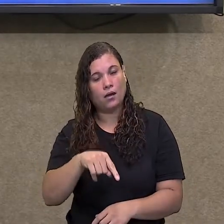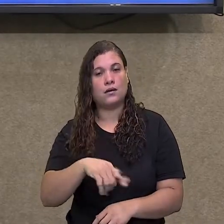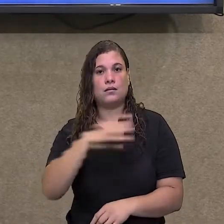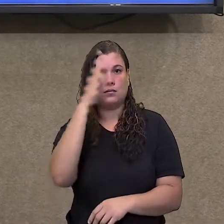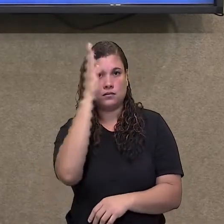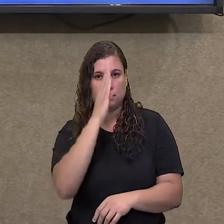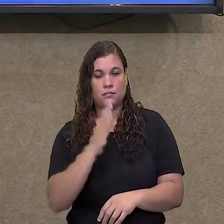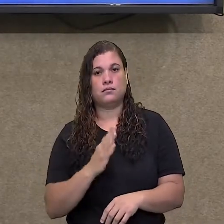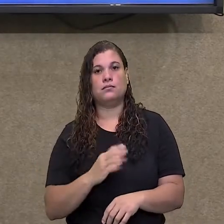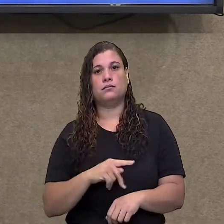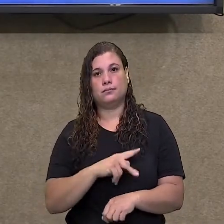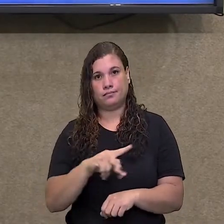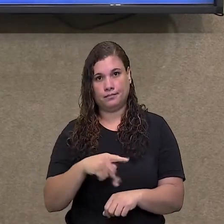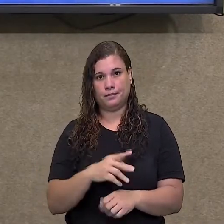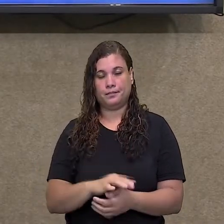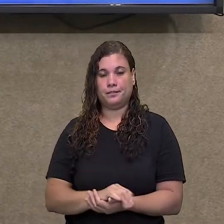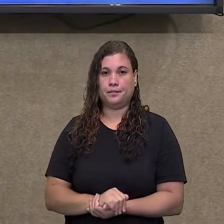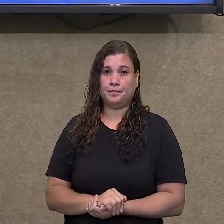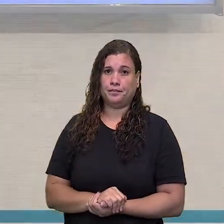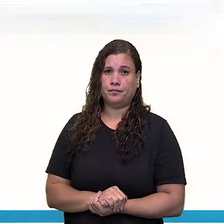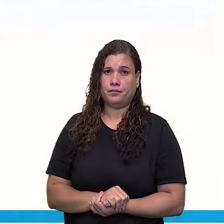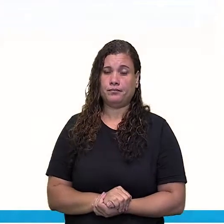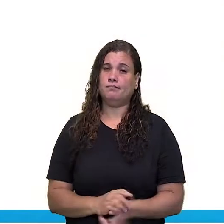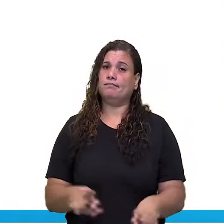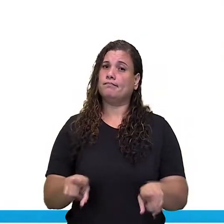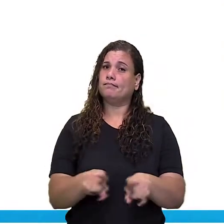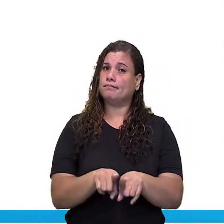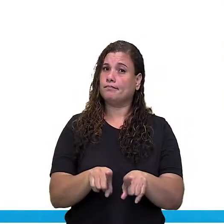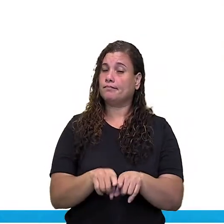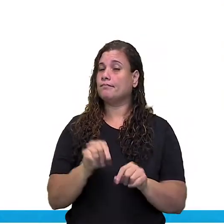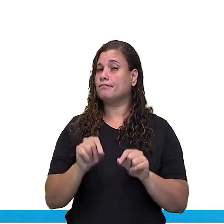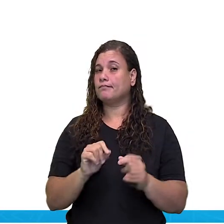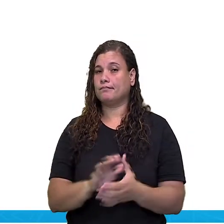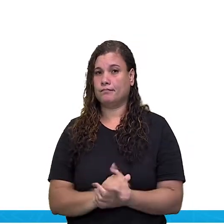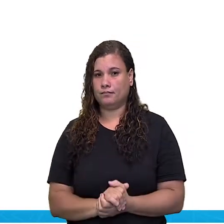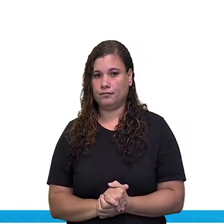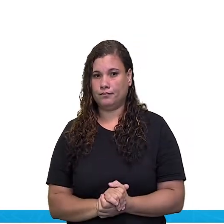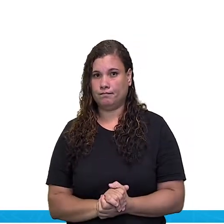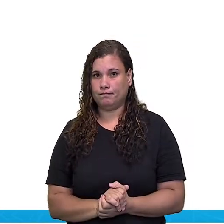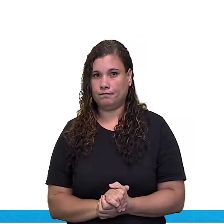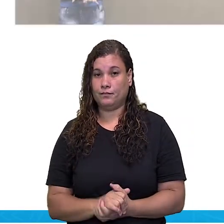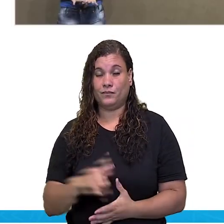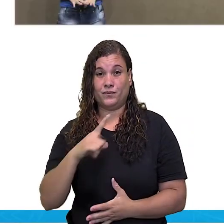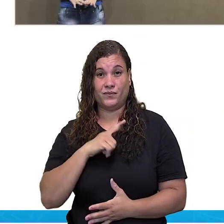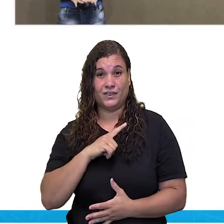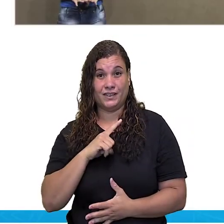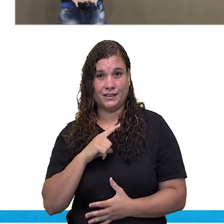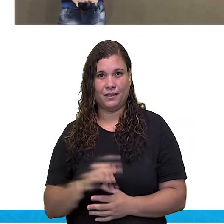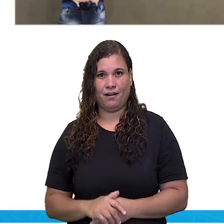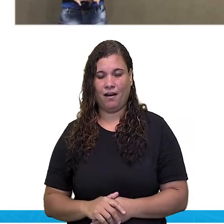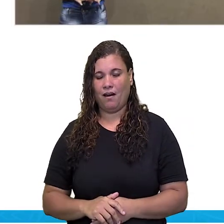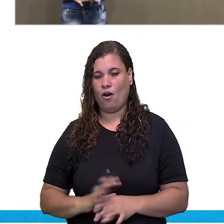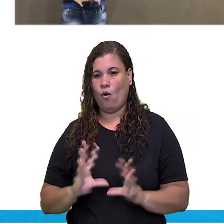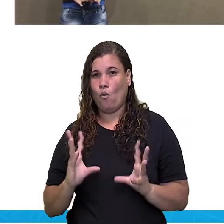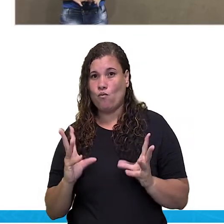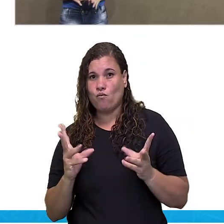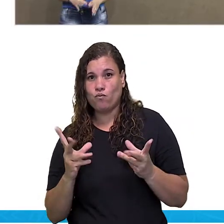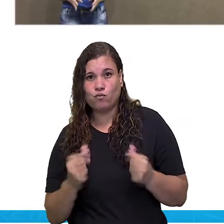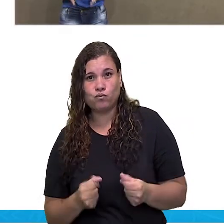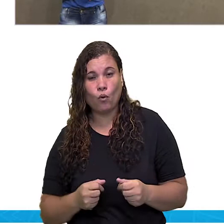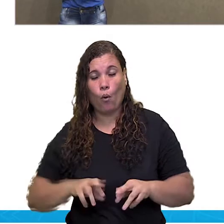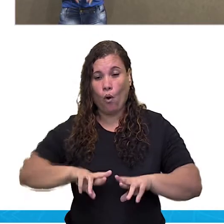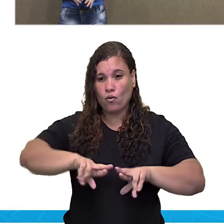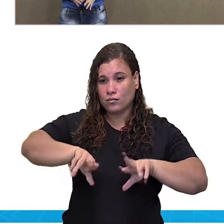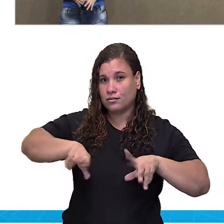Aí hoje nós vamos aprender diferentes funções urbanas das cidades. Então, o que é